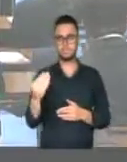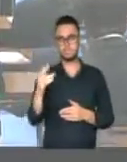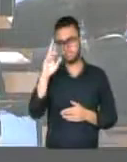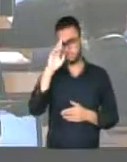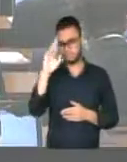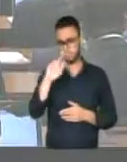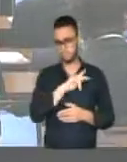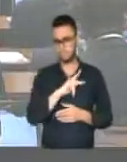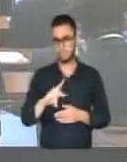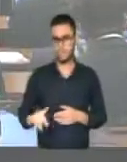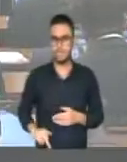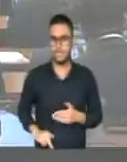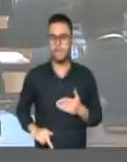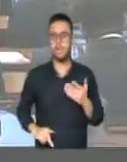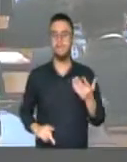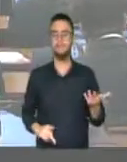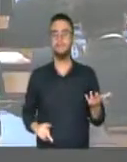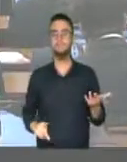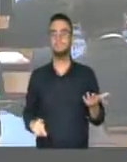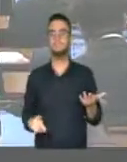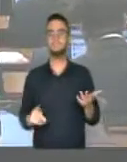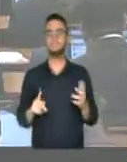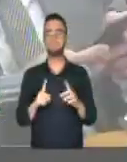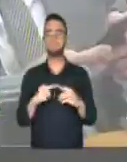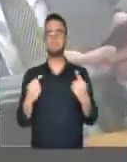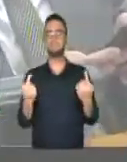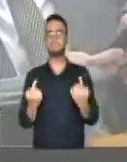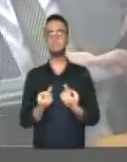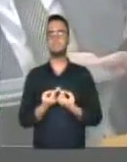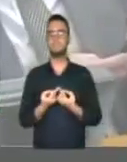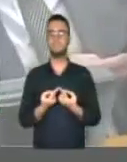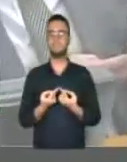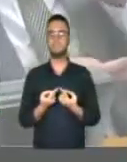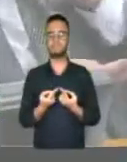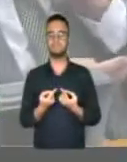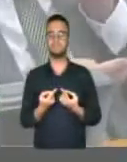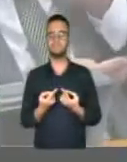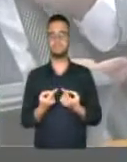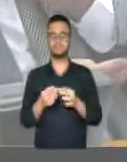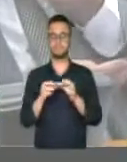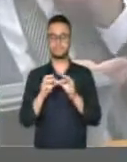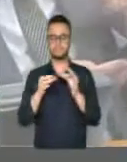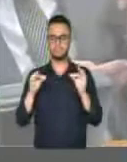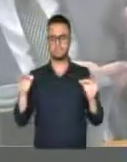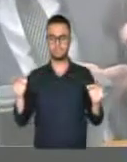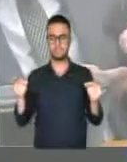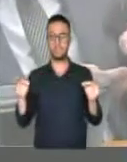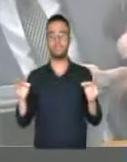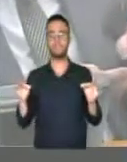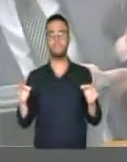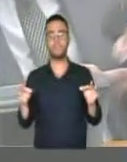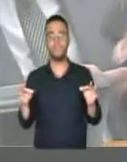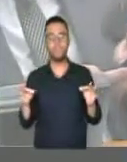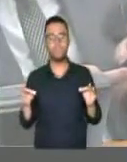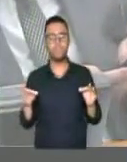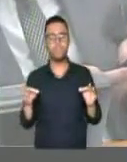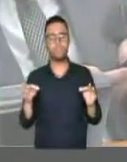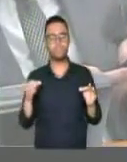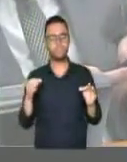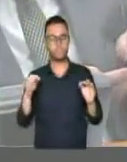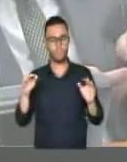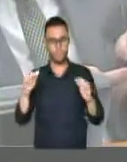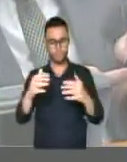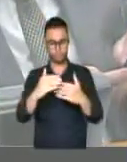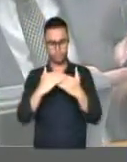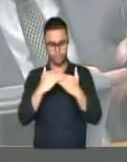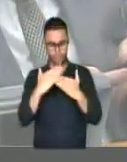Presidente, essa sessão alongada atacou a minha voz, atacou a minha consciência, atacou